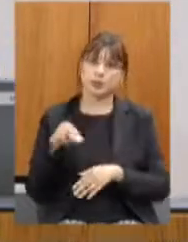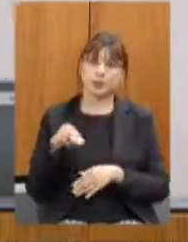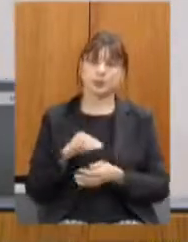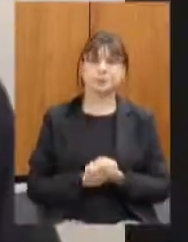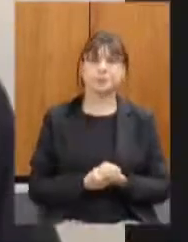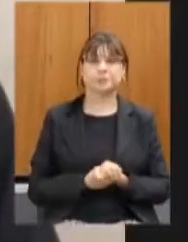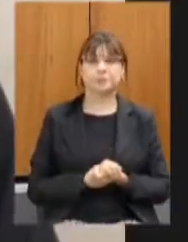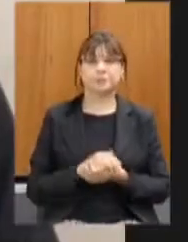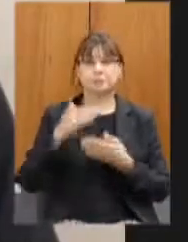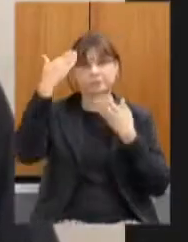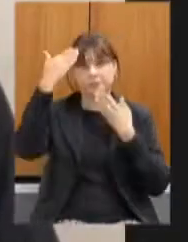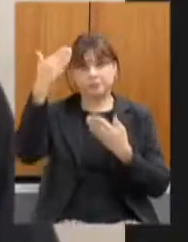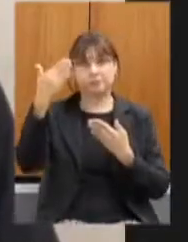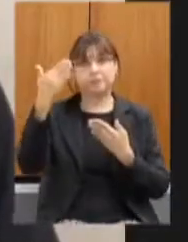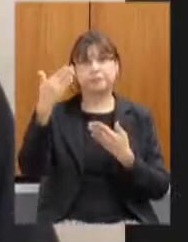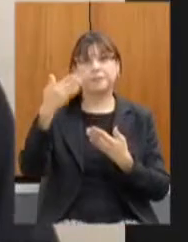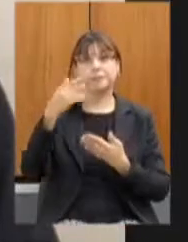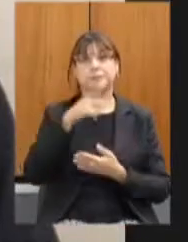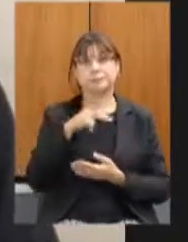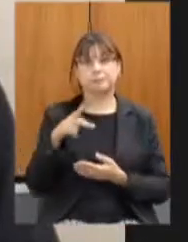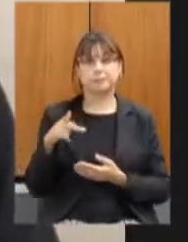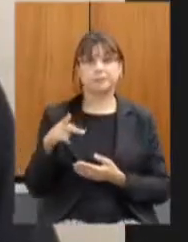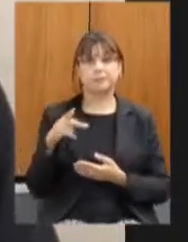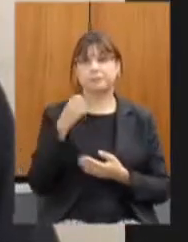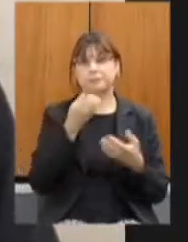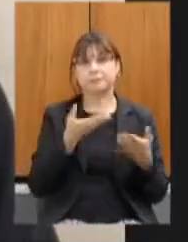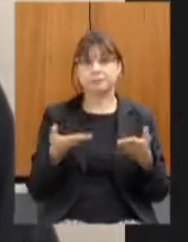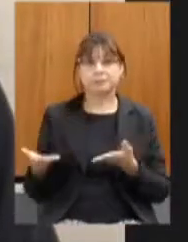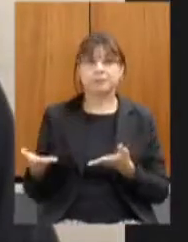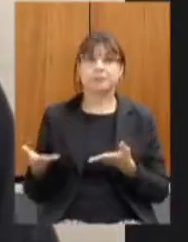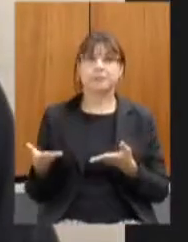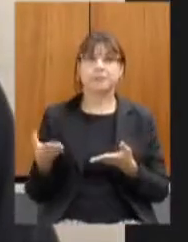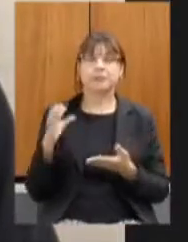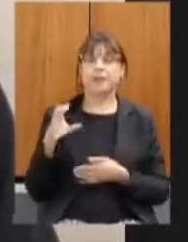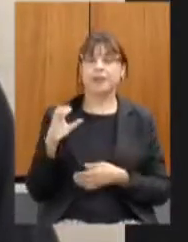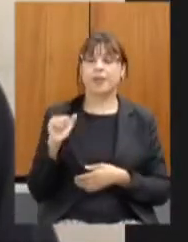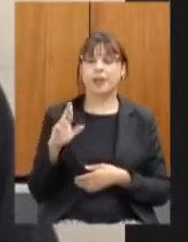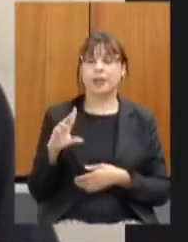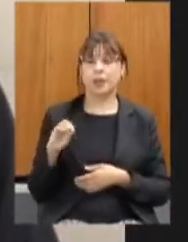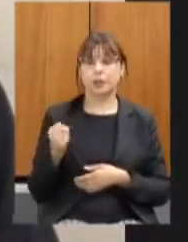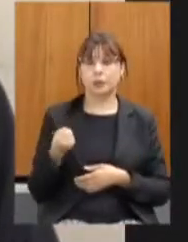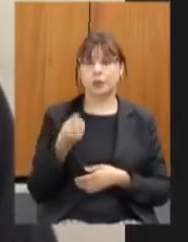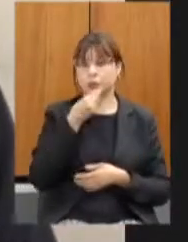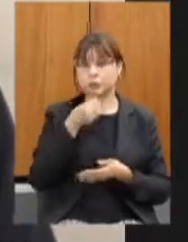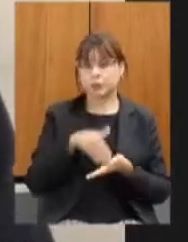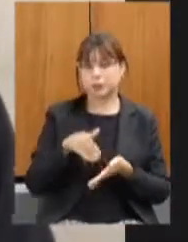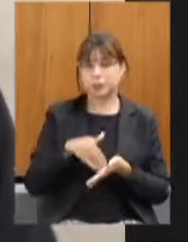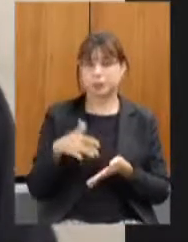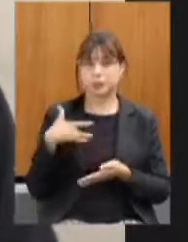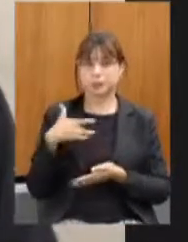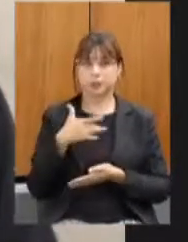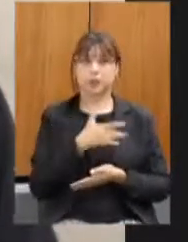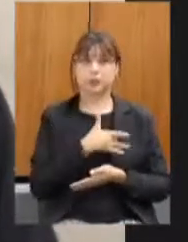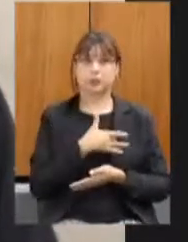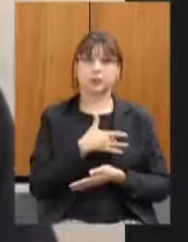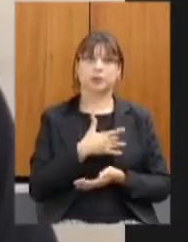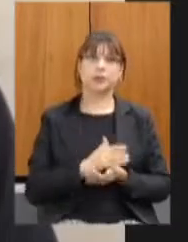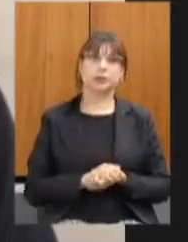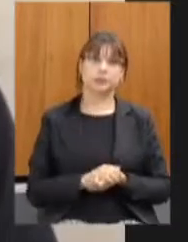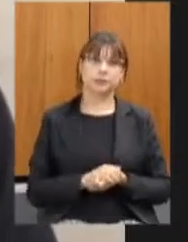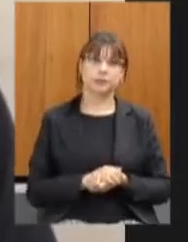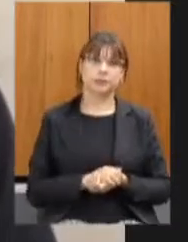aí pela palavra as boas-vindas ao Carlos Eduardo o secretário de saúde e principalmente